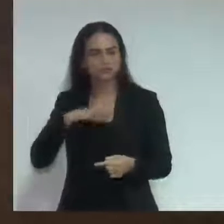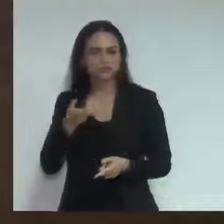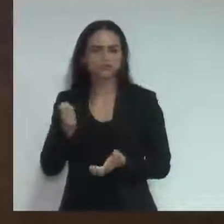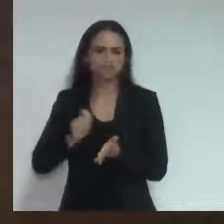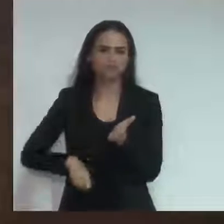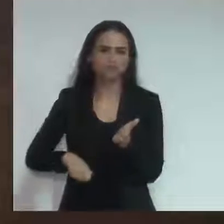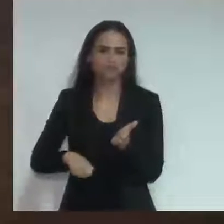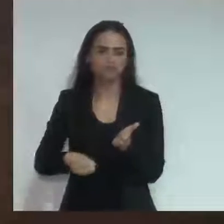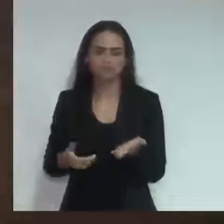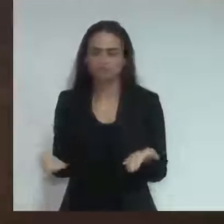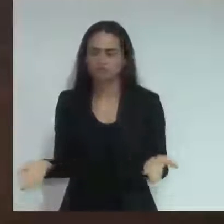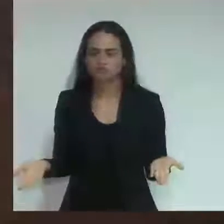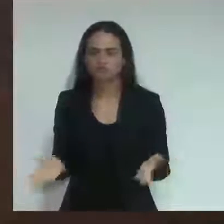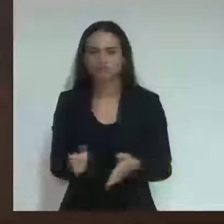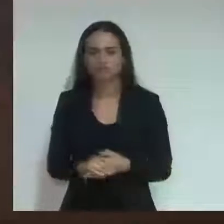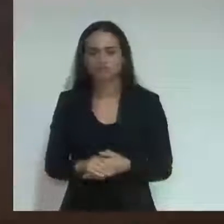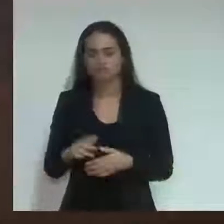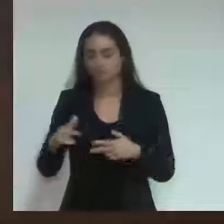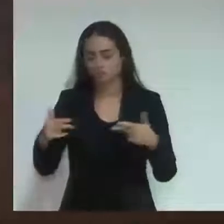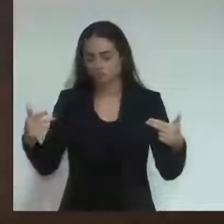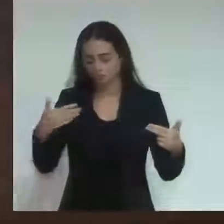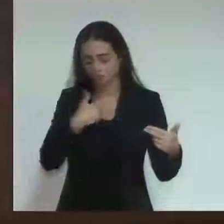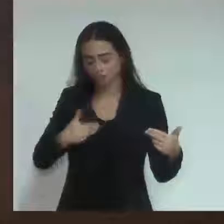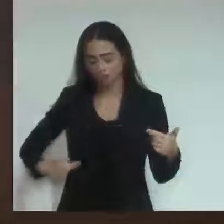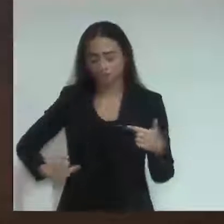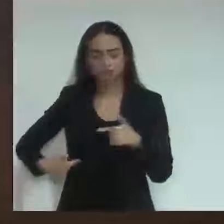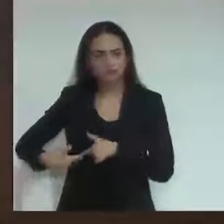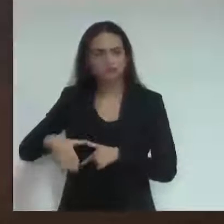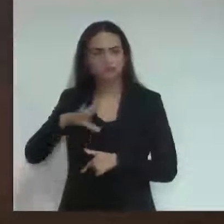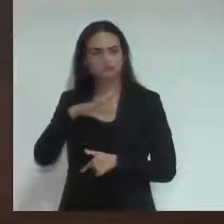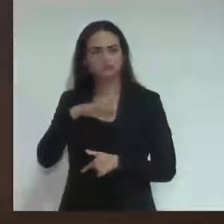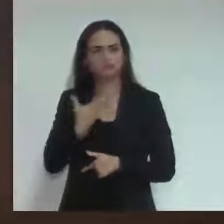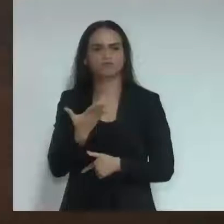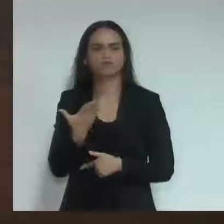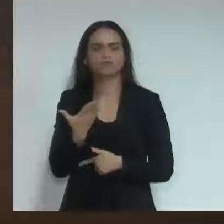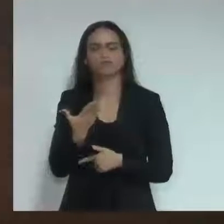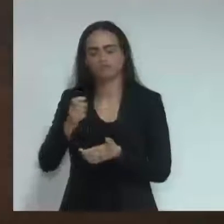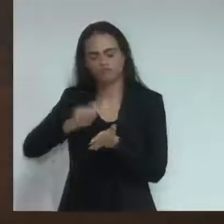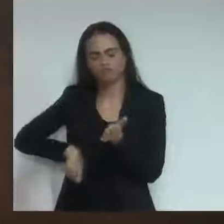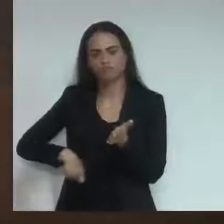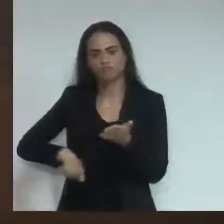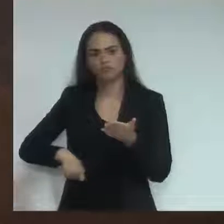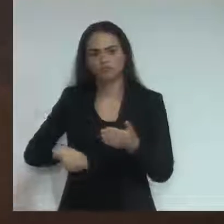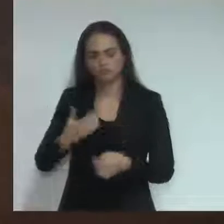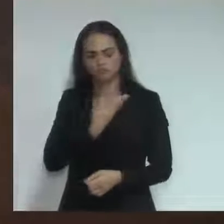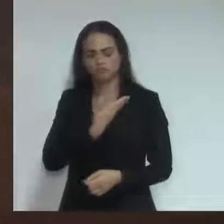que diz respeito a qualquer coisa pública. Muito bem falado para o senhor também na